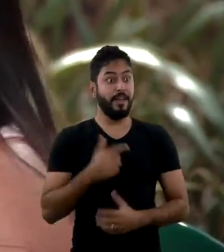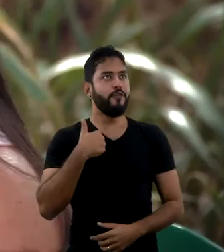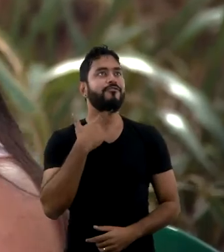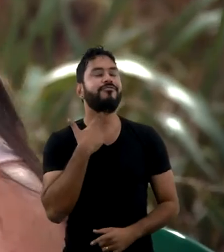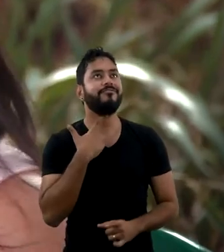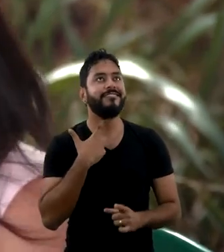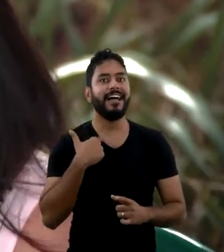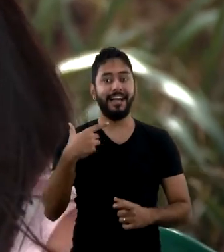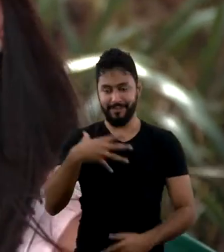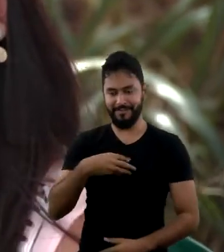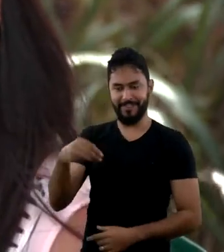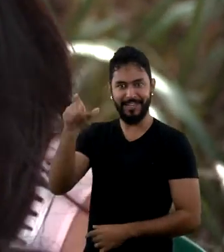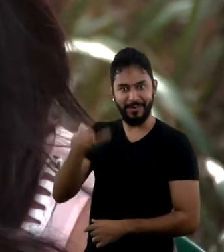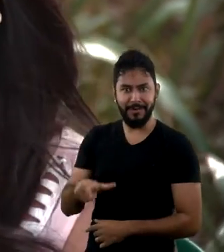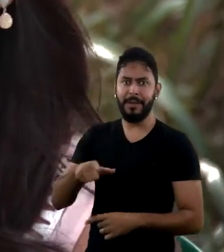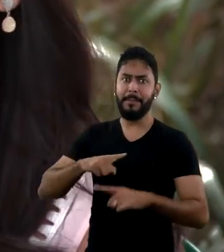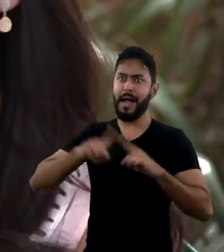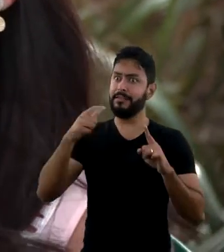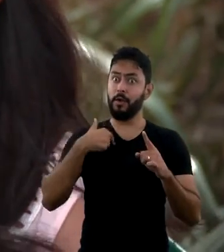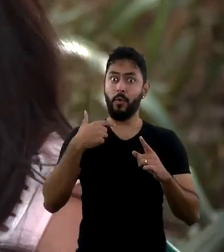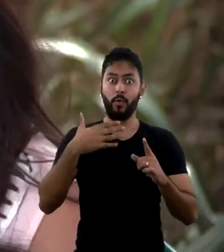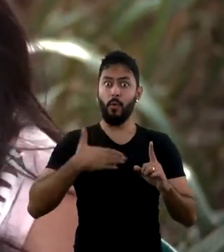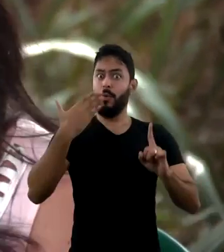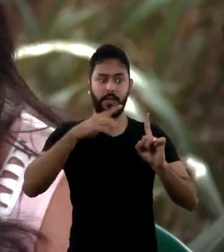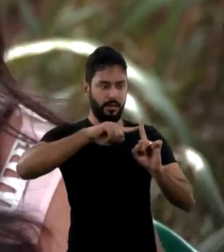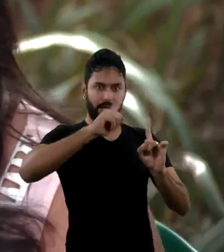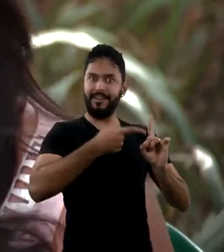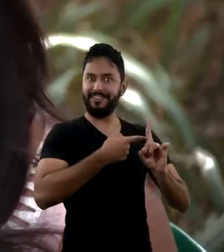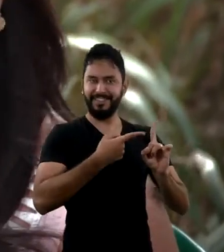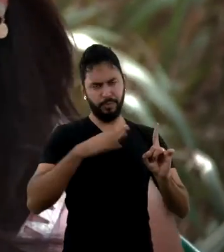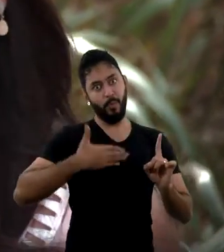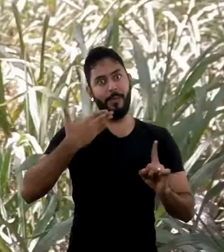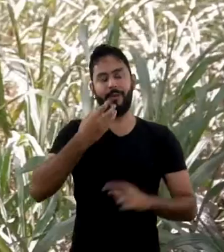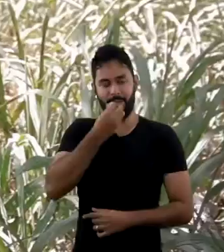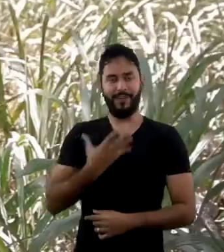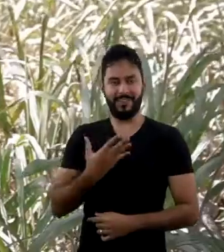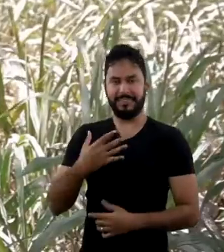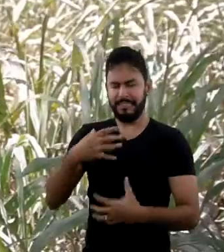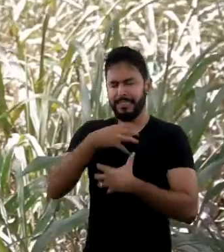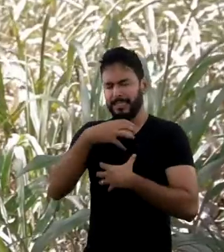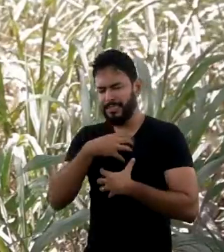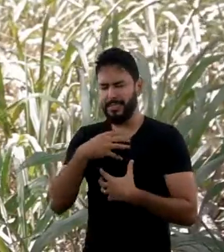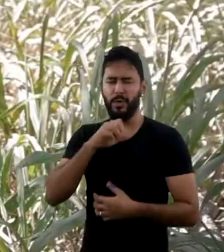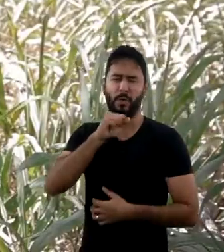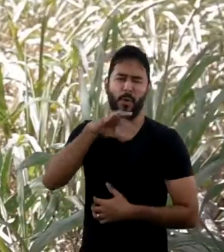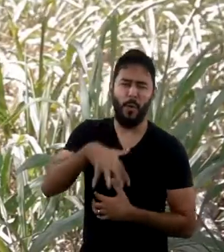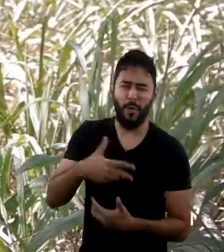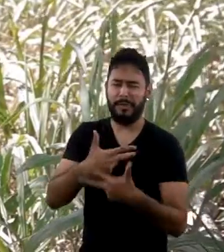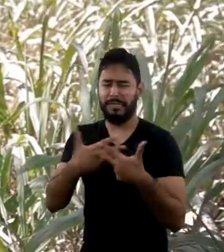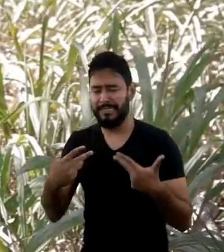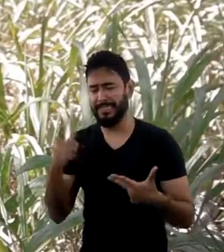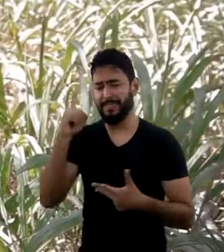uma gravidez que eu planejei realmente essa. Por outro lado, foi uma surpresa boa. Os sintomas da gravidez do início, eles são